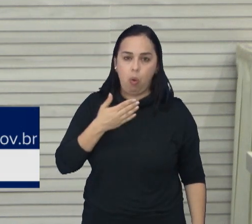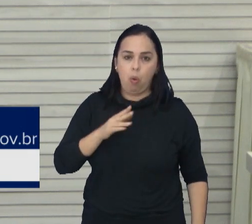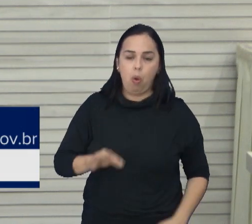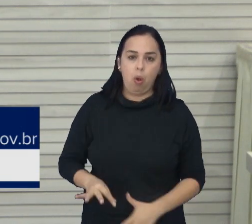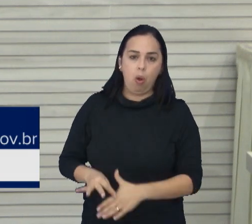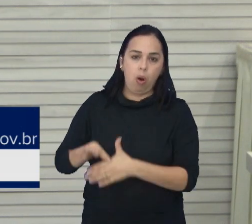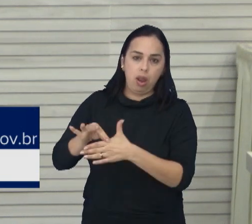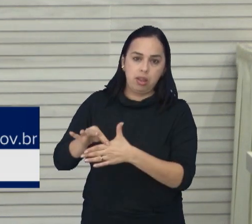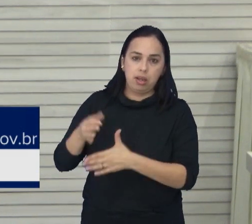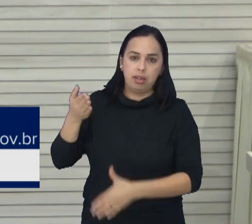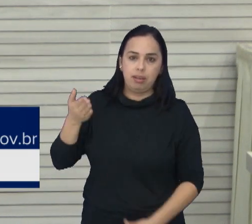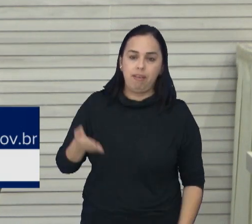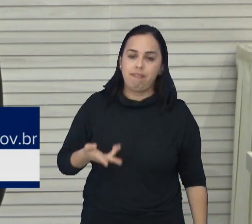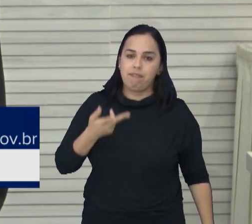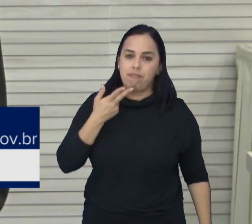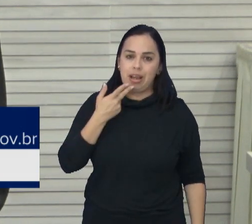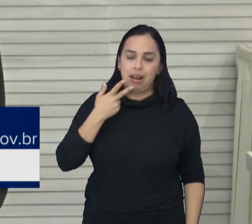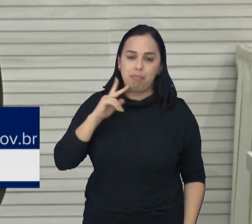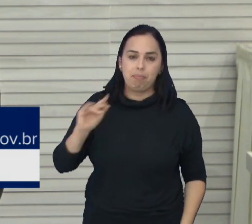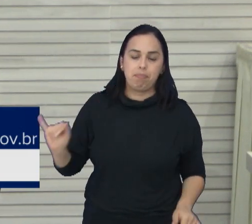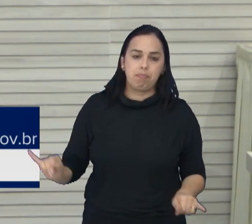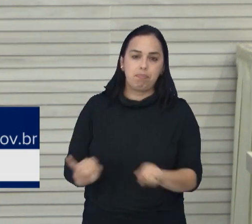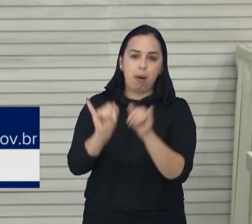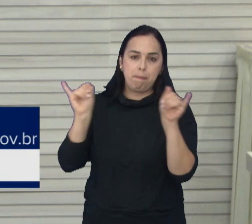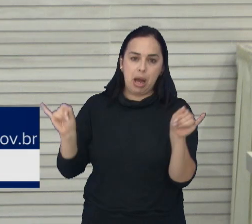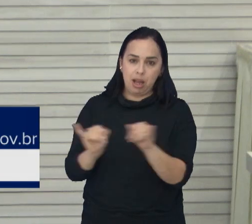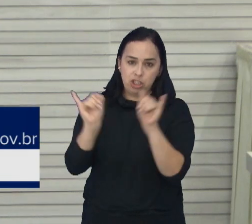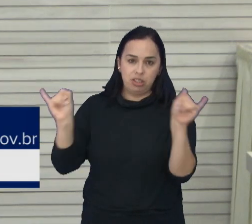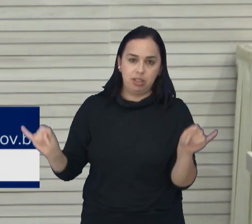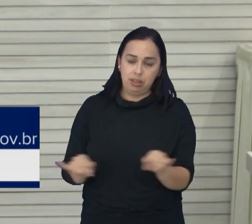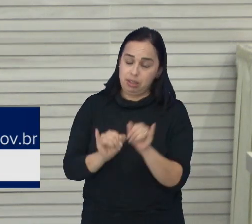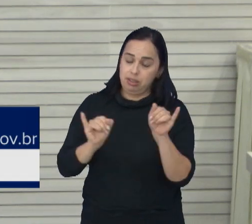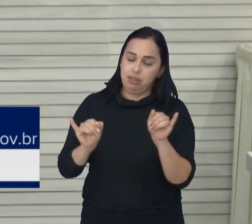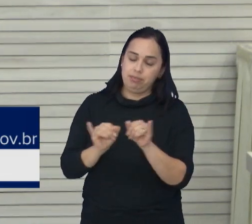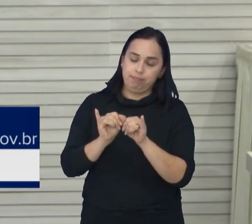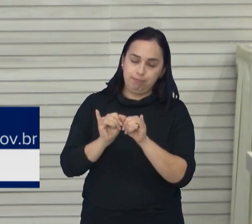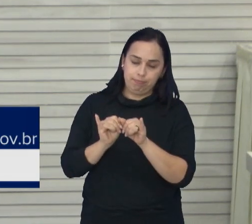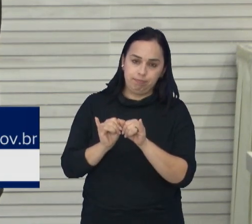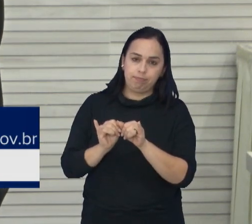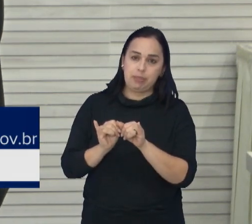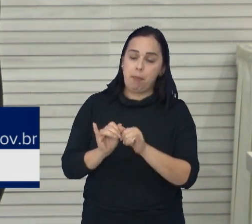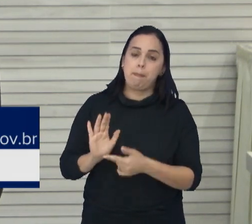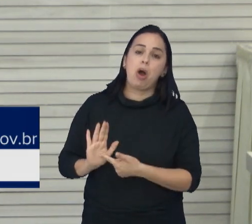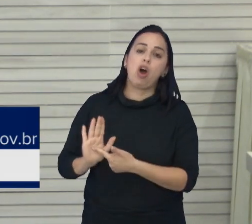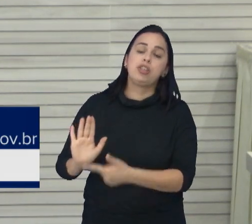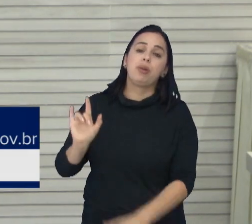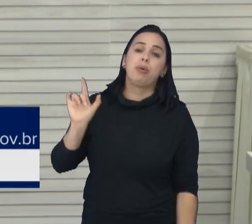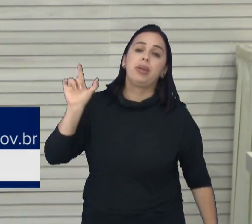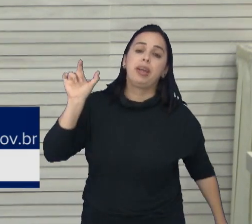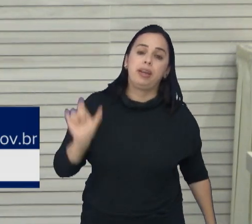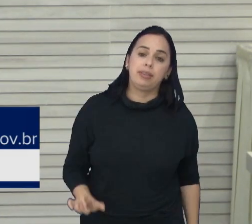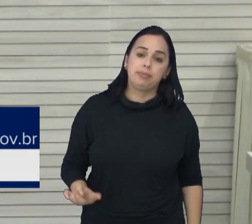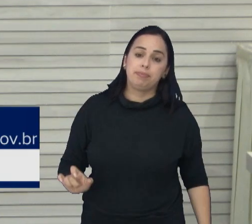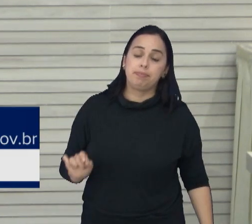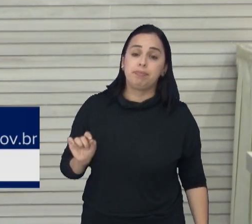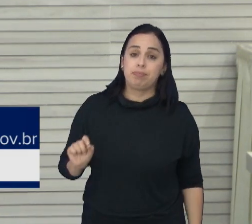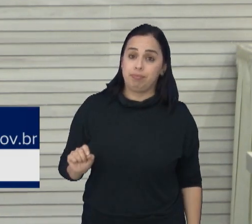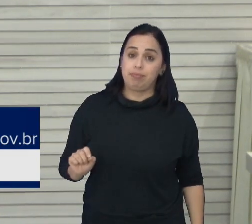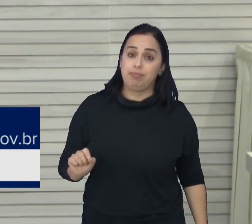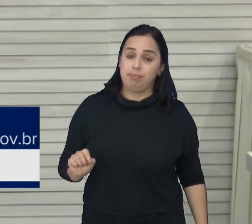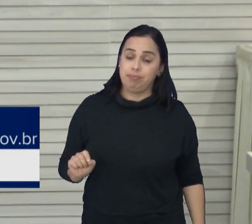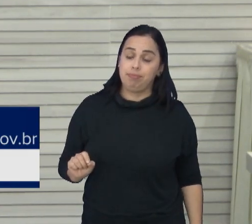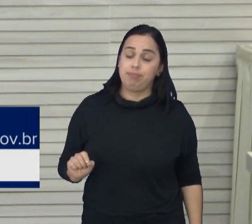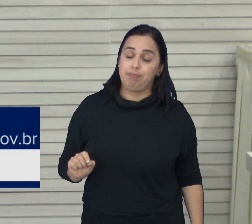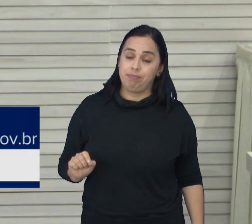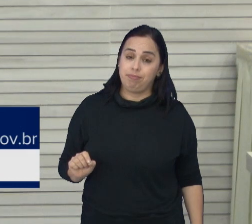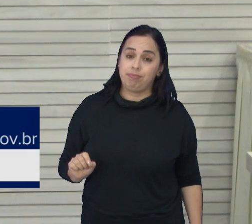tanta besteira nesse assunto, né? Uma besteira gigante, demonstra, como a gente sempre bateu, né? O